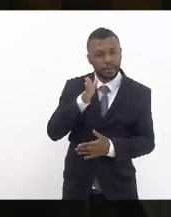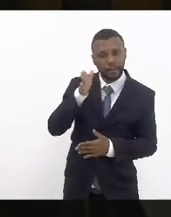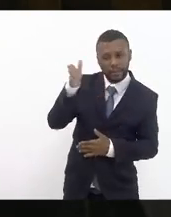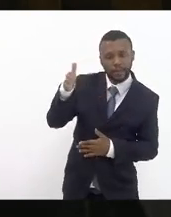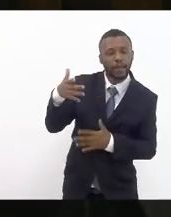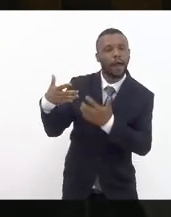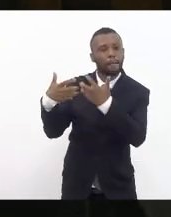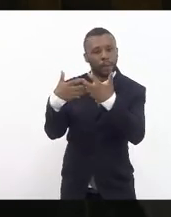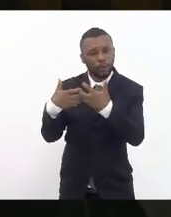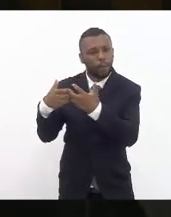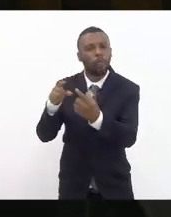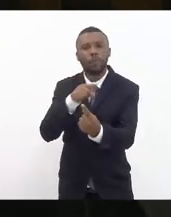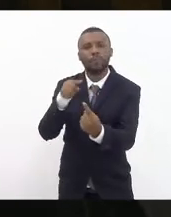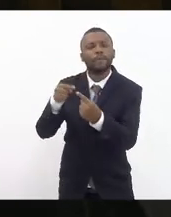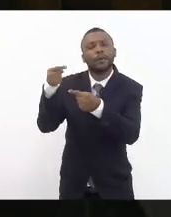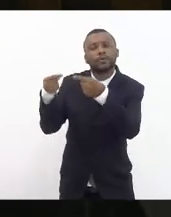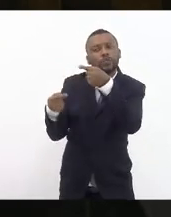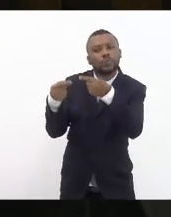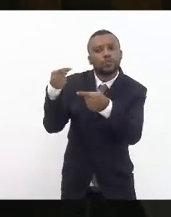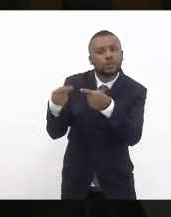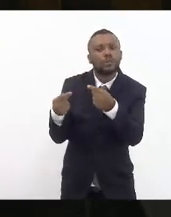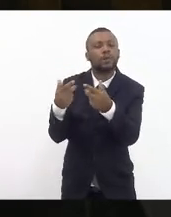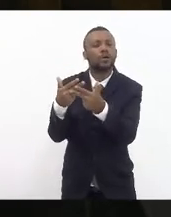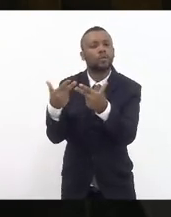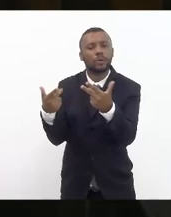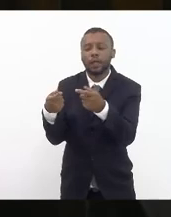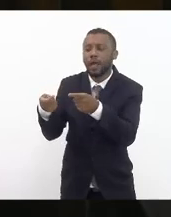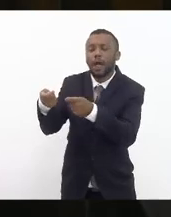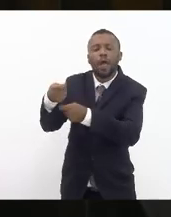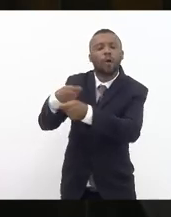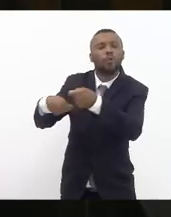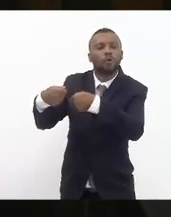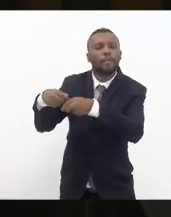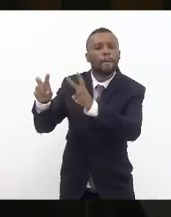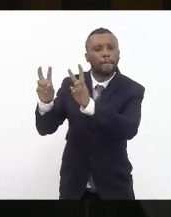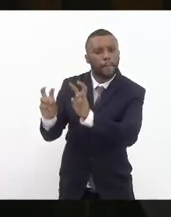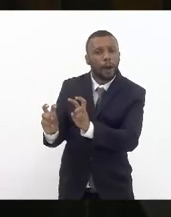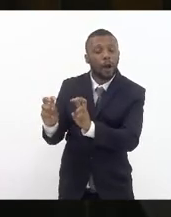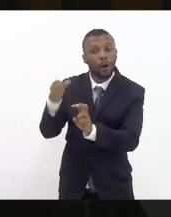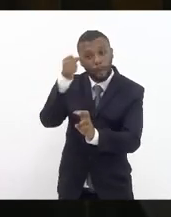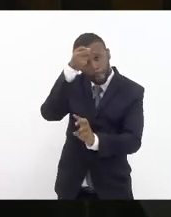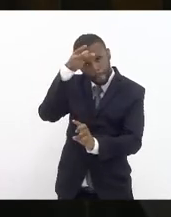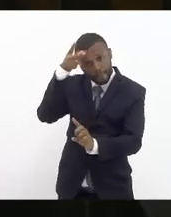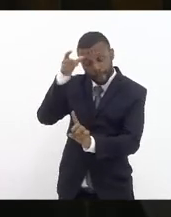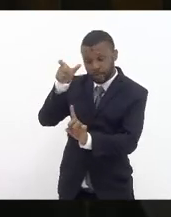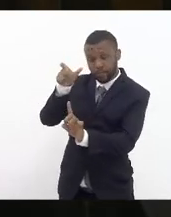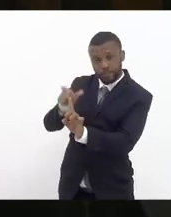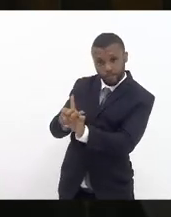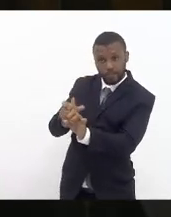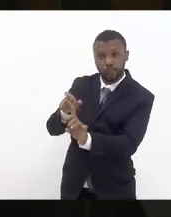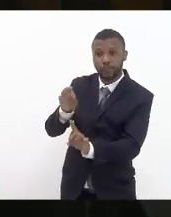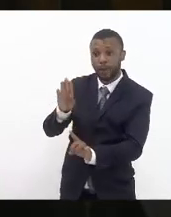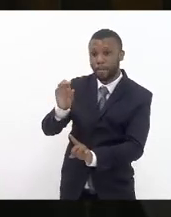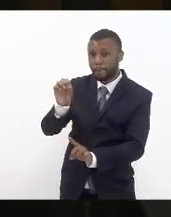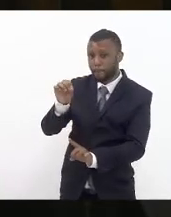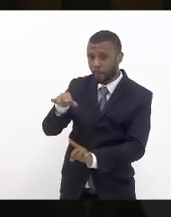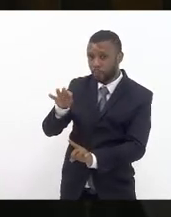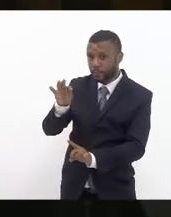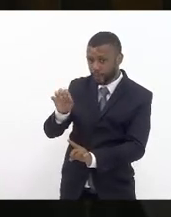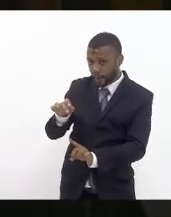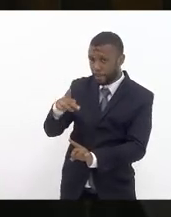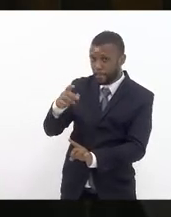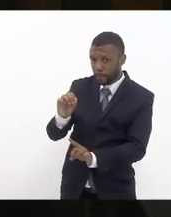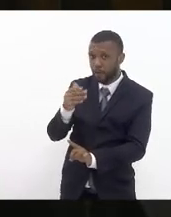discutir as questões econômicas, o prefeito Bom Tempo solicitou